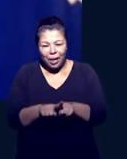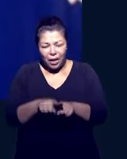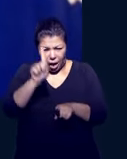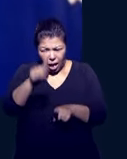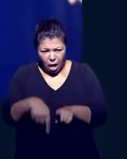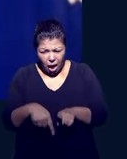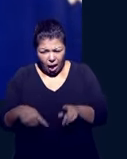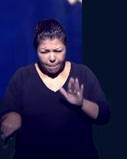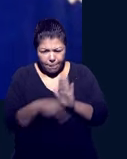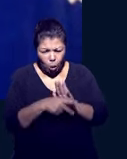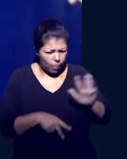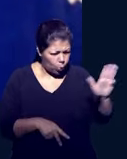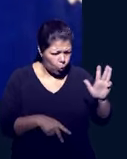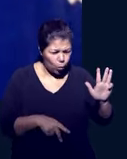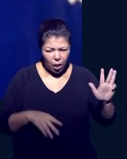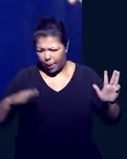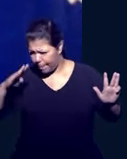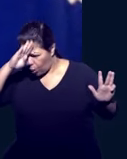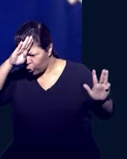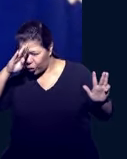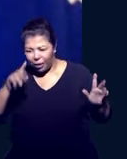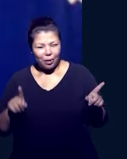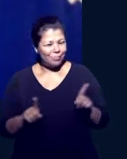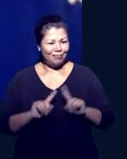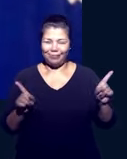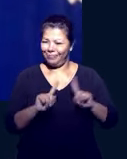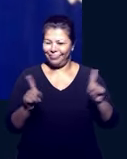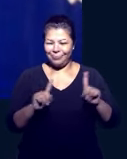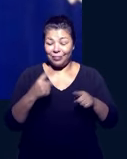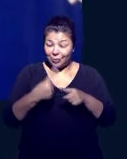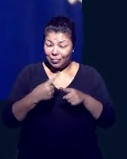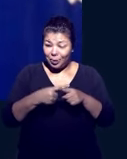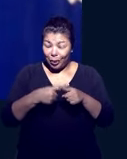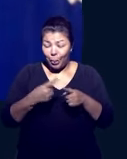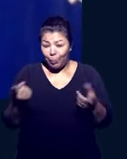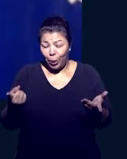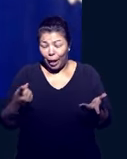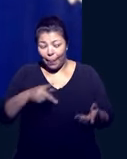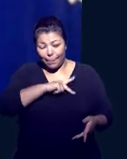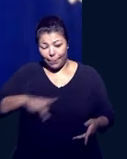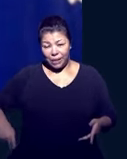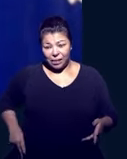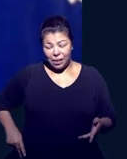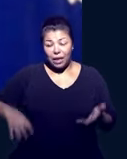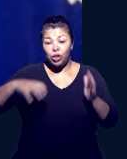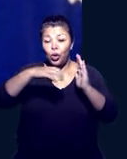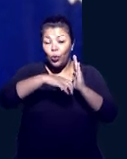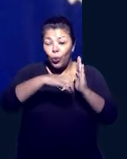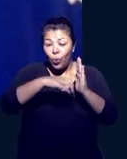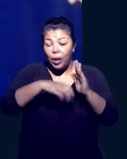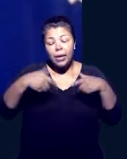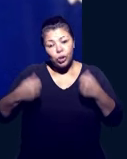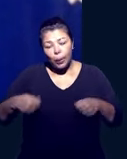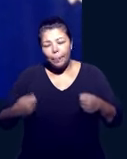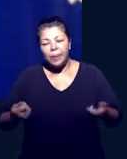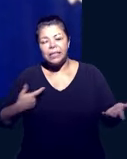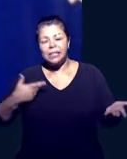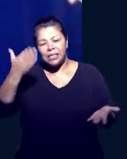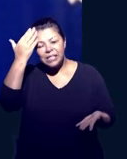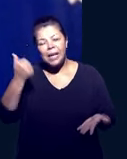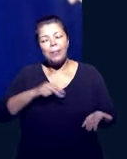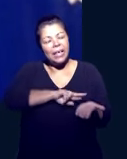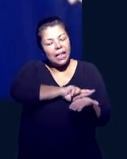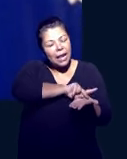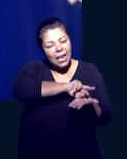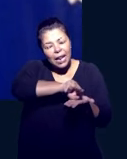que são debatidas no Congresso Nacional até porque o Congresso Nacional é plural e o presidente do congresso nacional precisa ter a dimensão dessa pluralidade e